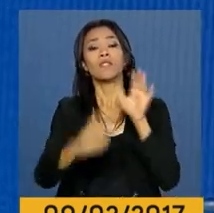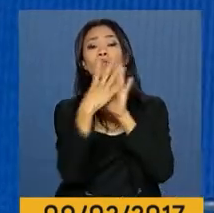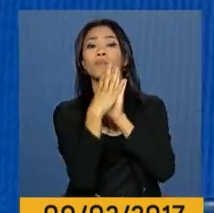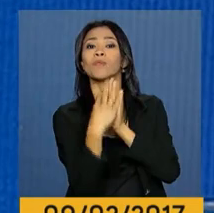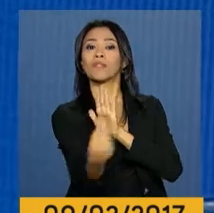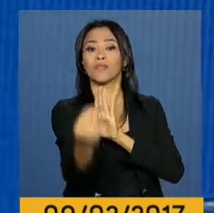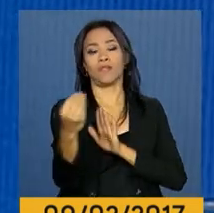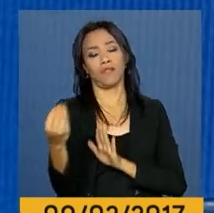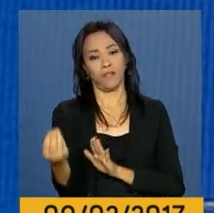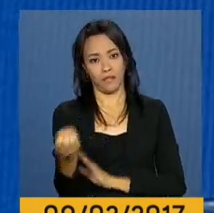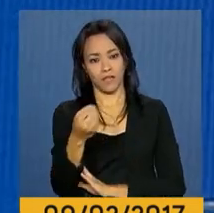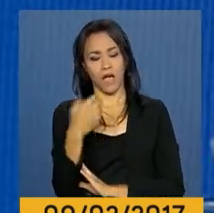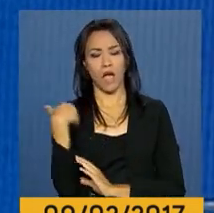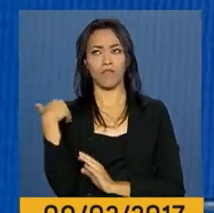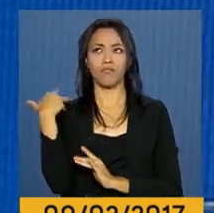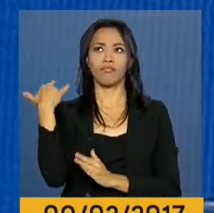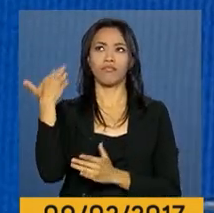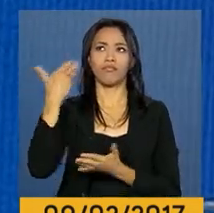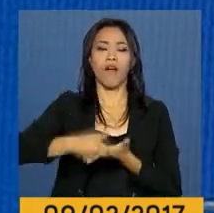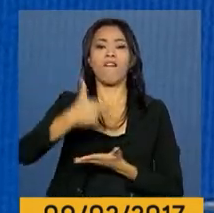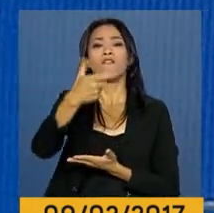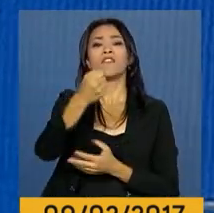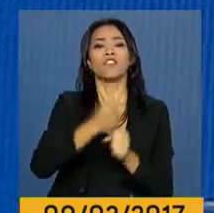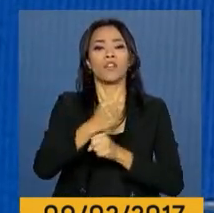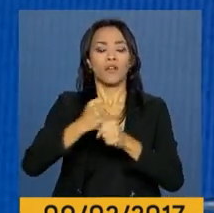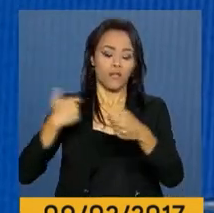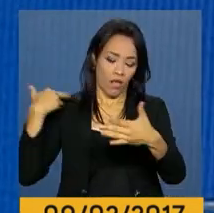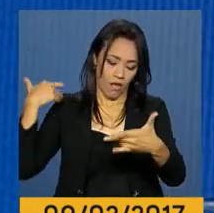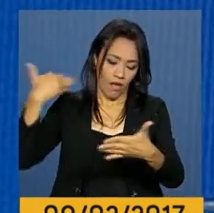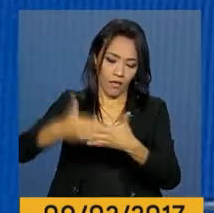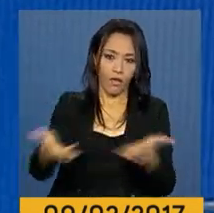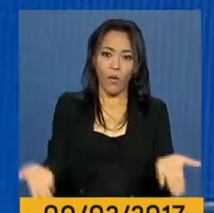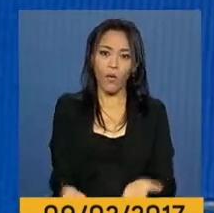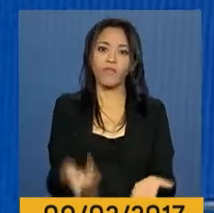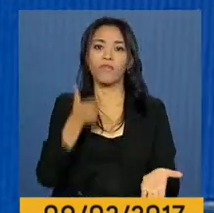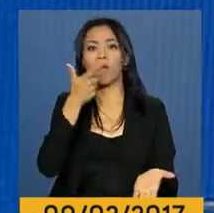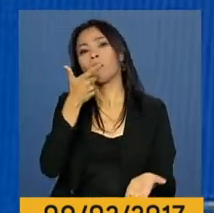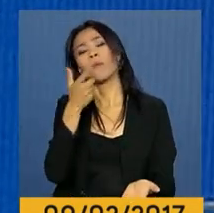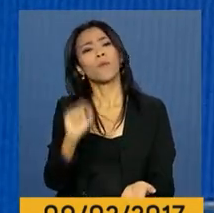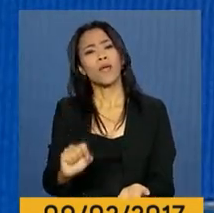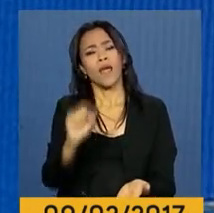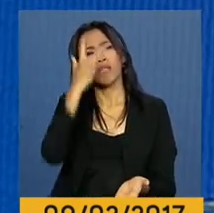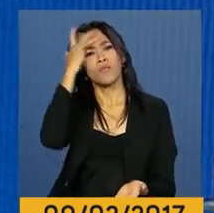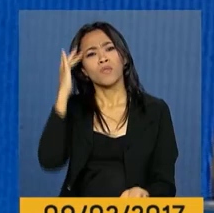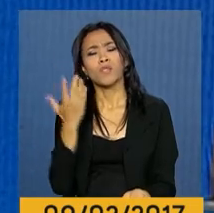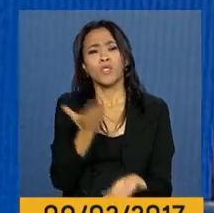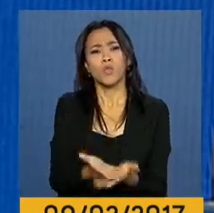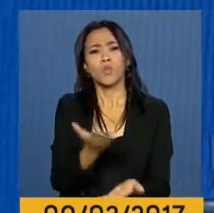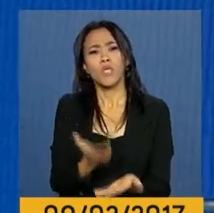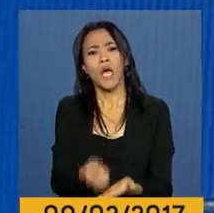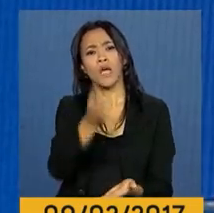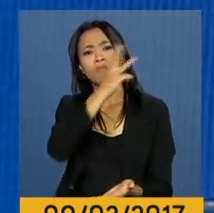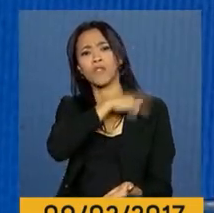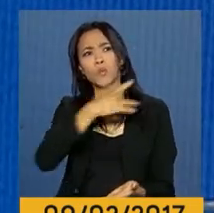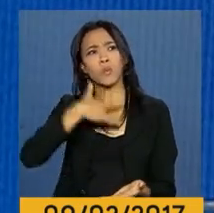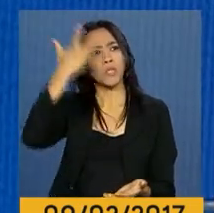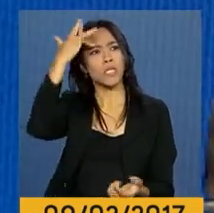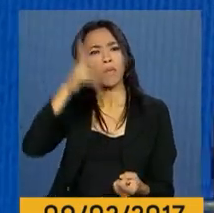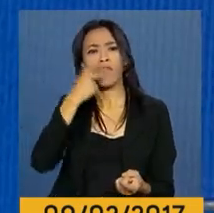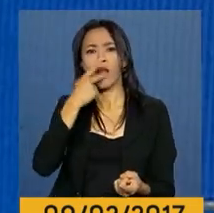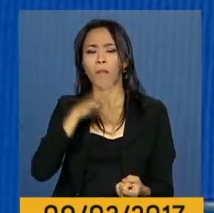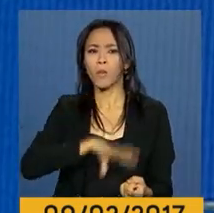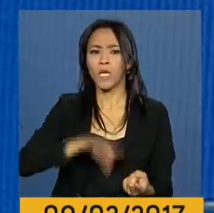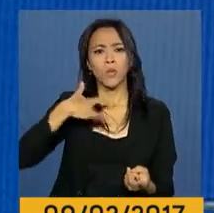período de 20 anos e a única coisa que se disse ao longo desse tempo é que as pessoas que faziam o ensino fundamental não sabiam falar o português não sabiam